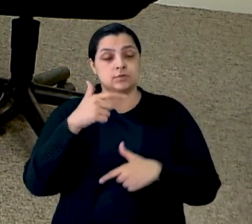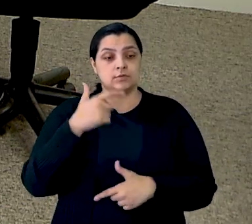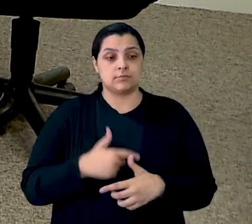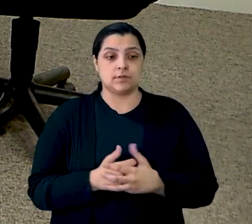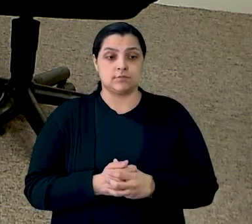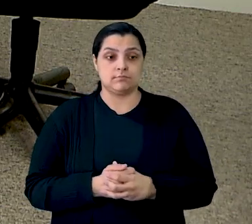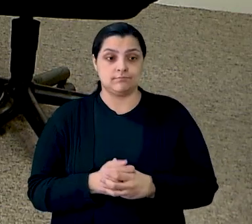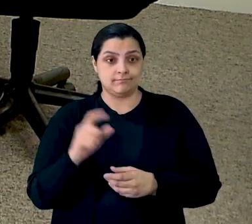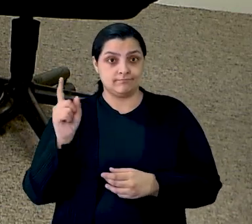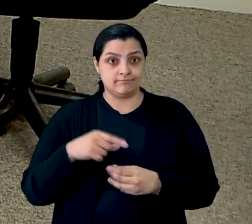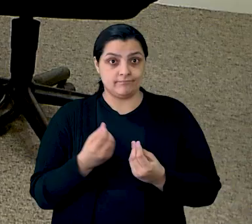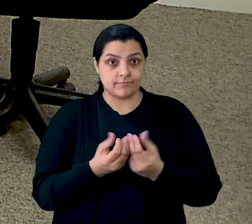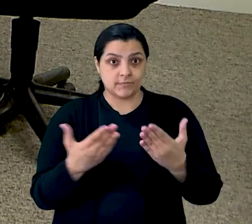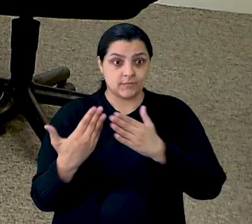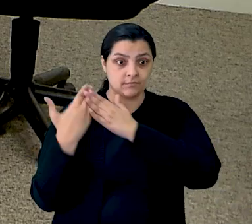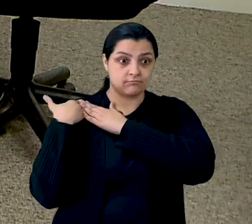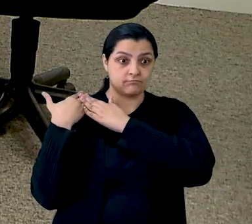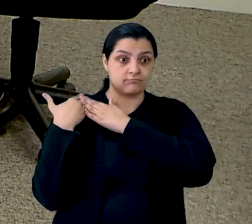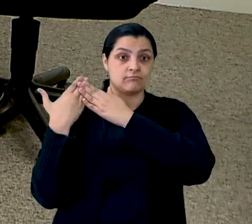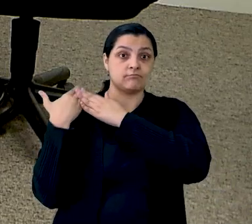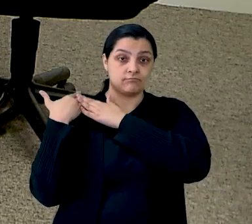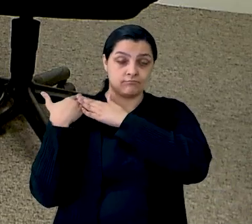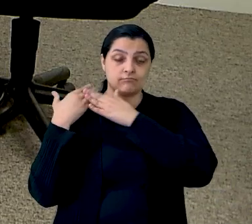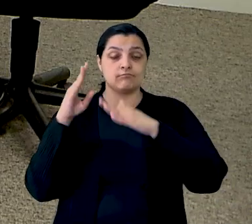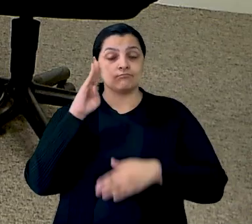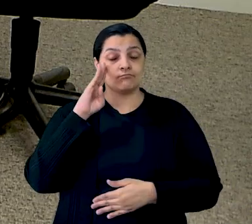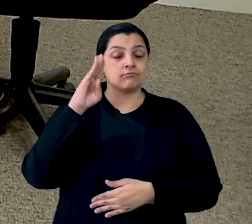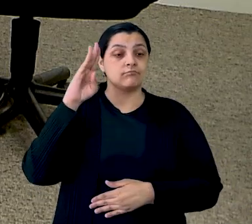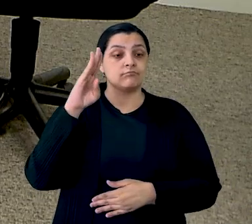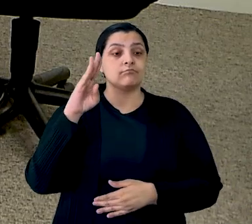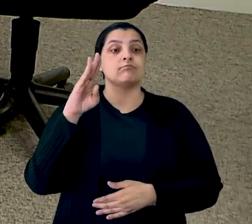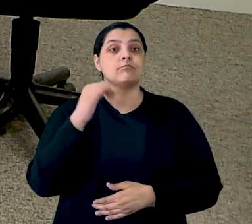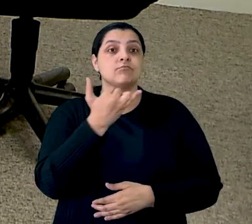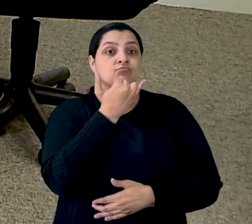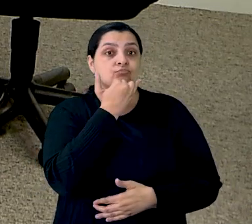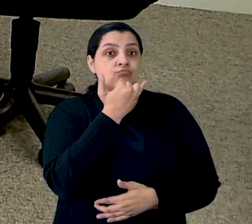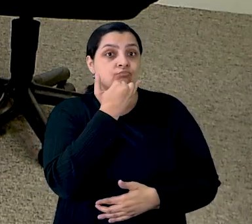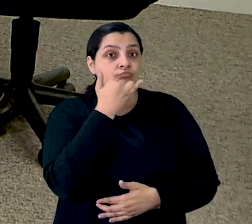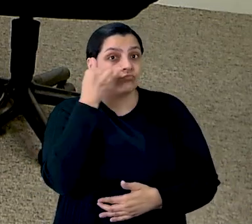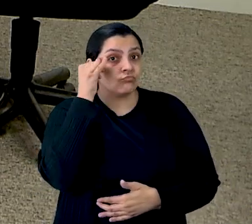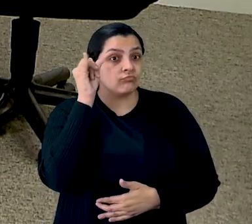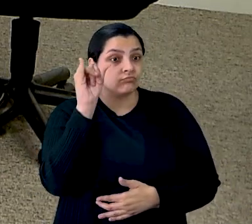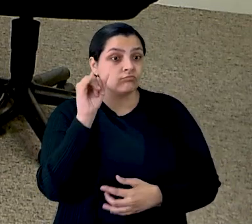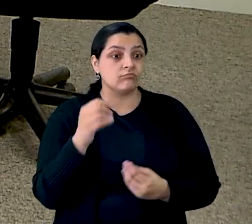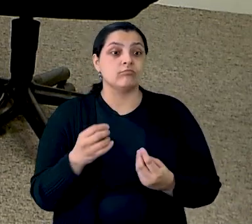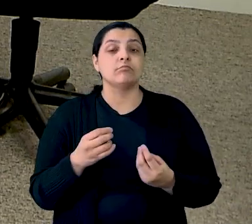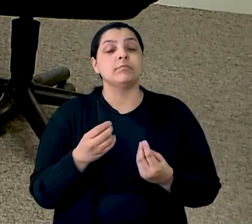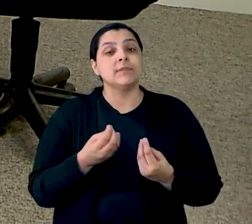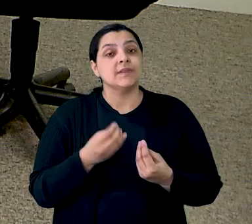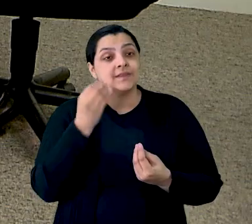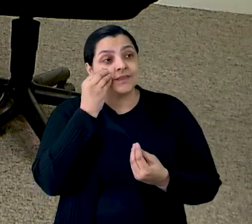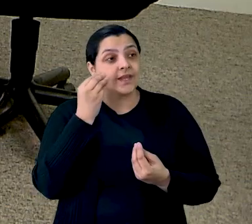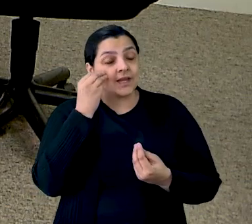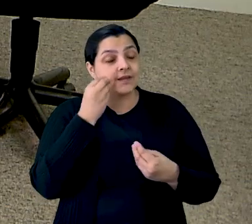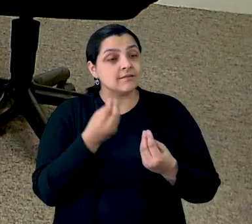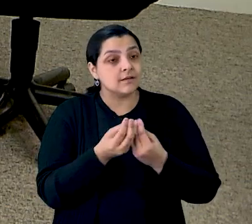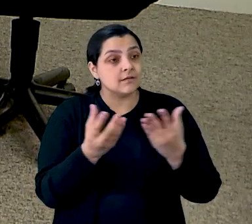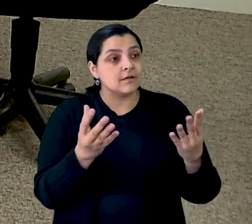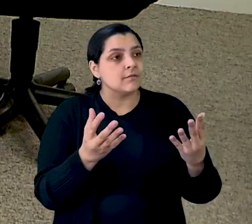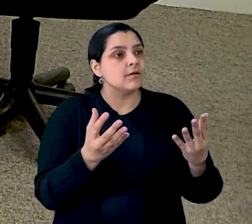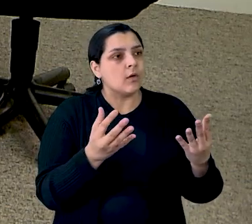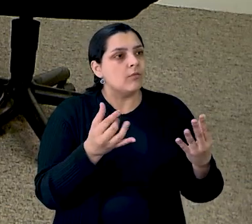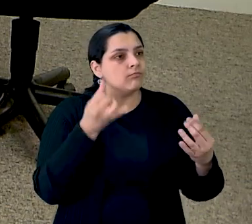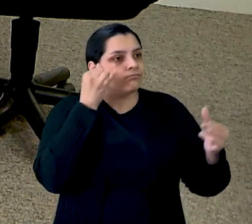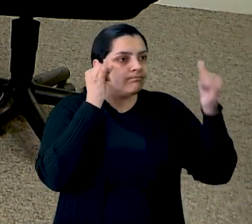trabalho. Esse papel de responsabilização é um papel essencialmente preventivo, porque ele desestimula em